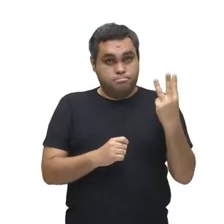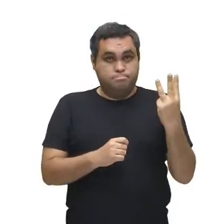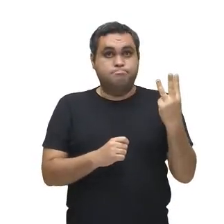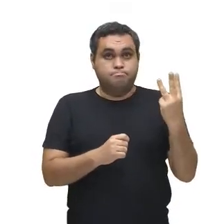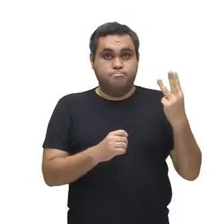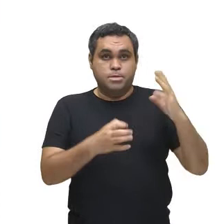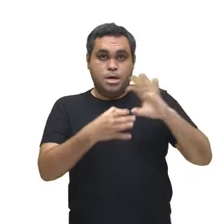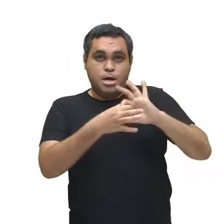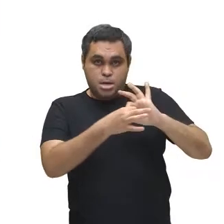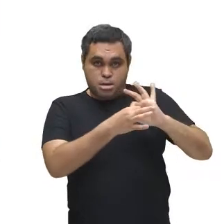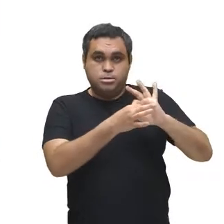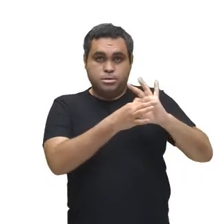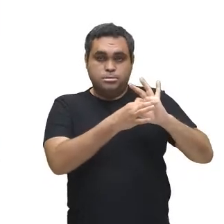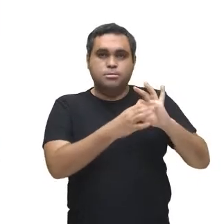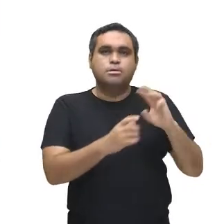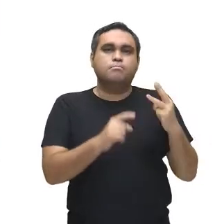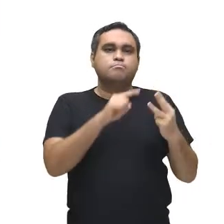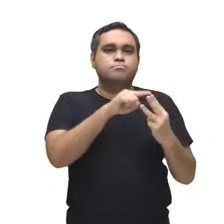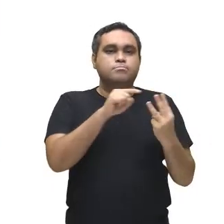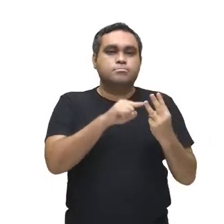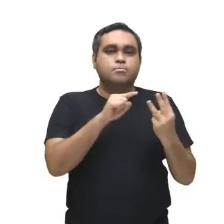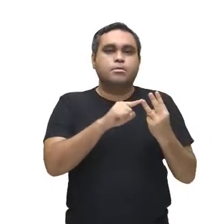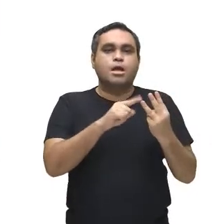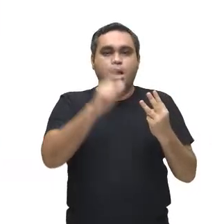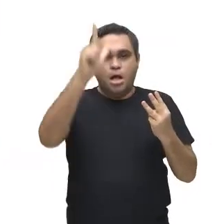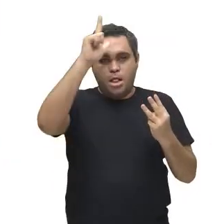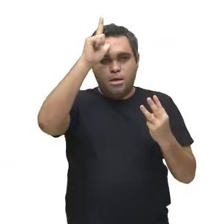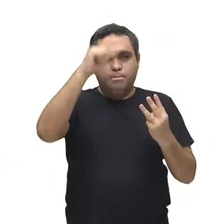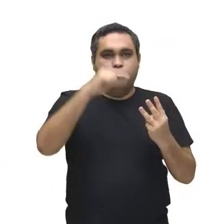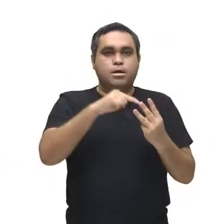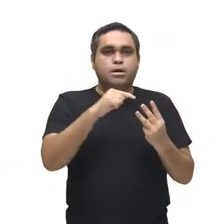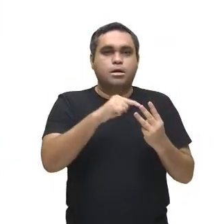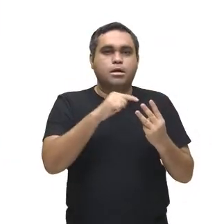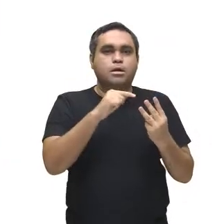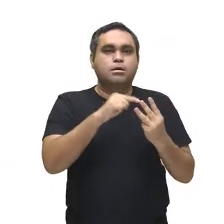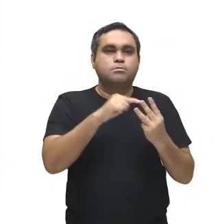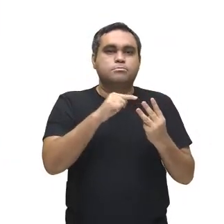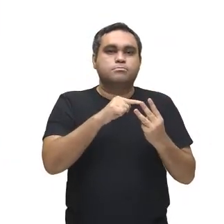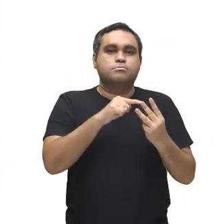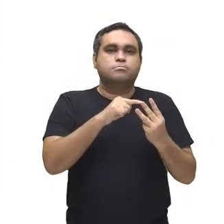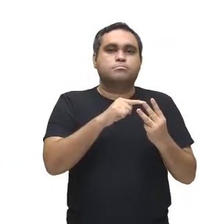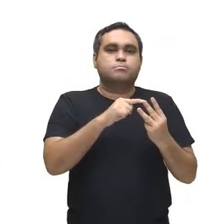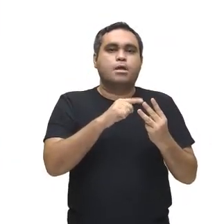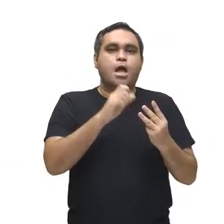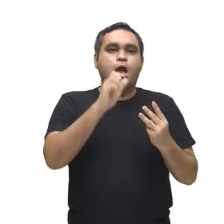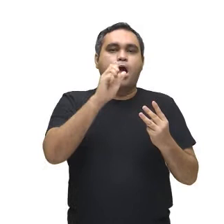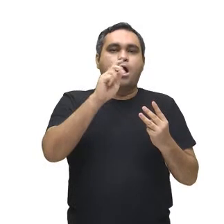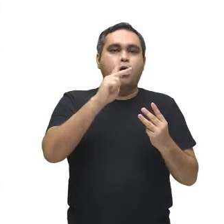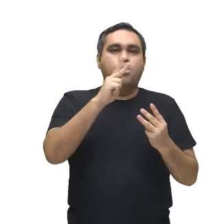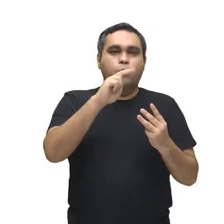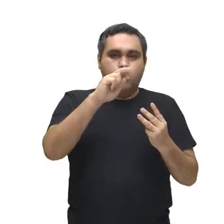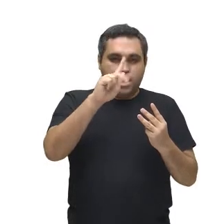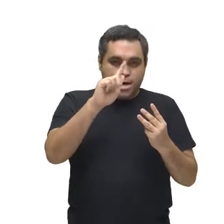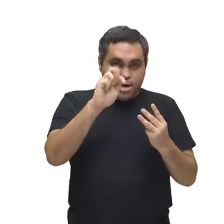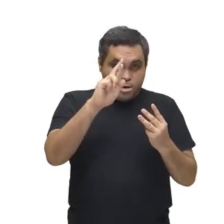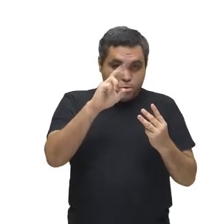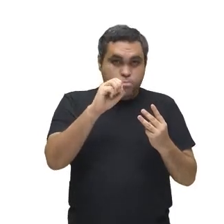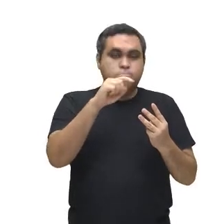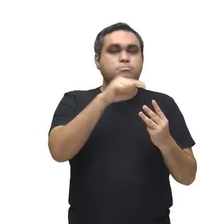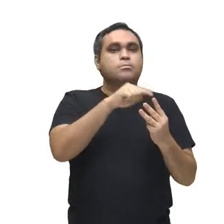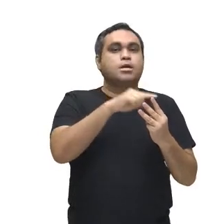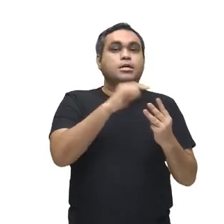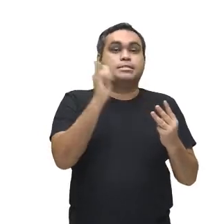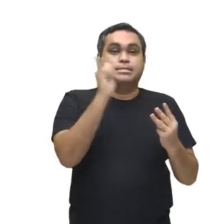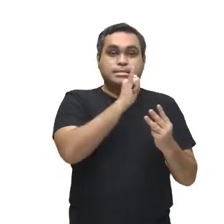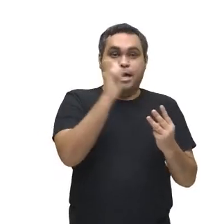formada por Alemanha, Império Austro-Húngaro e Itália. Em 1915, a Itália secretamente